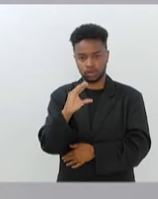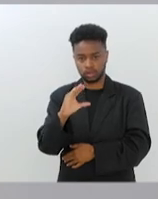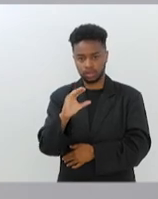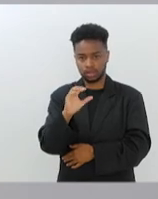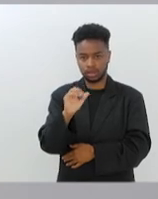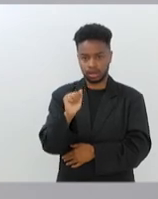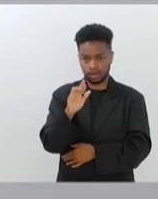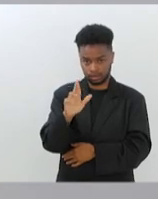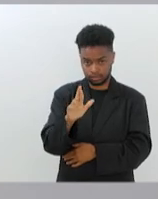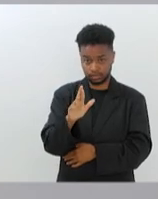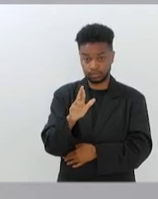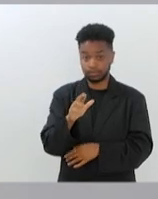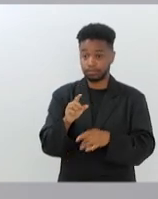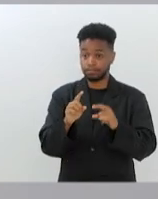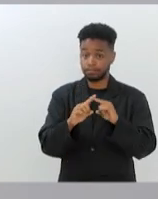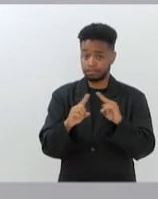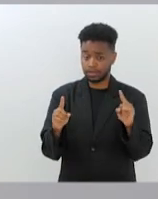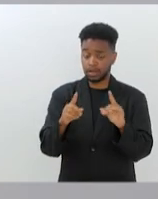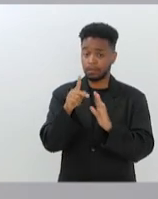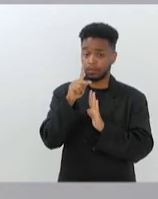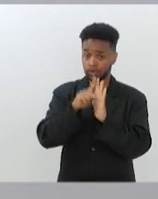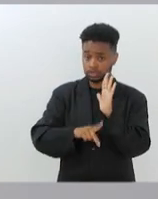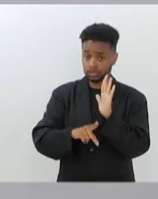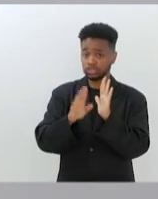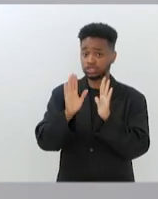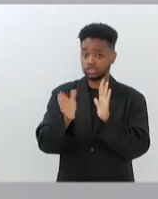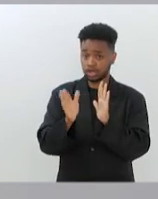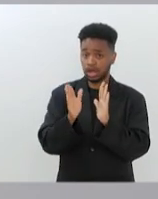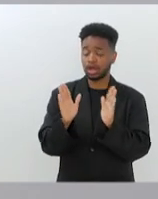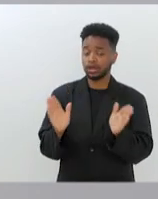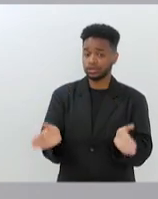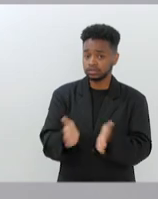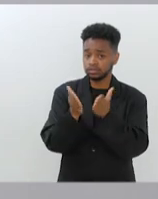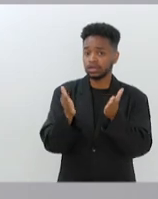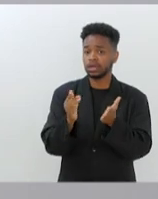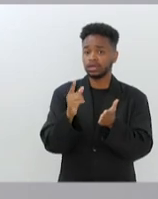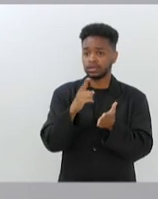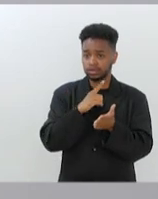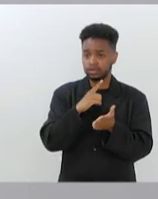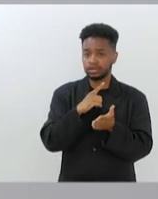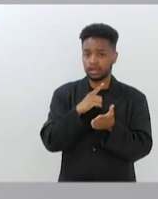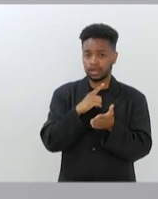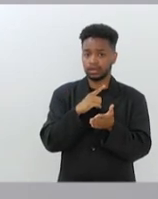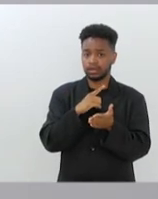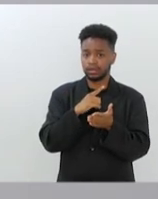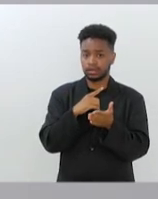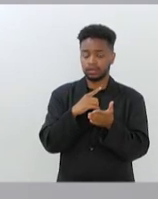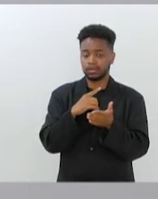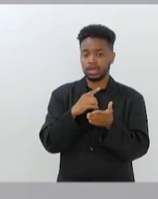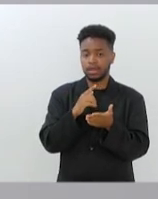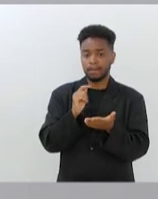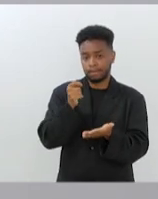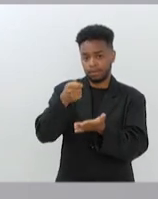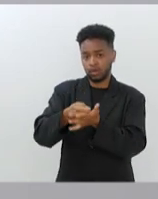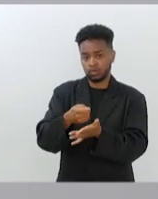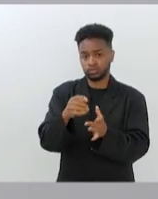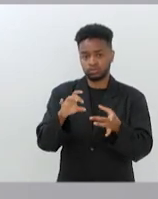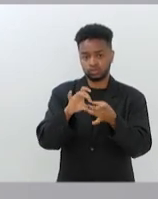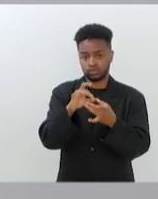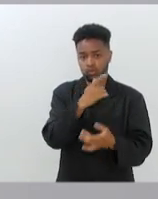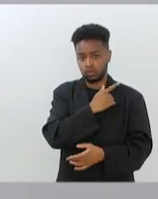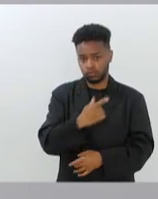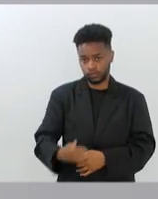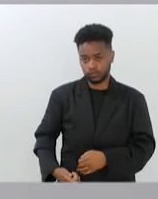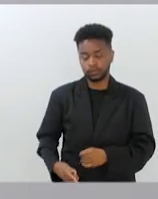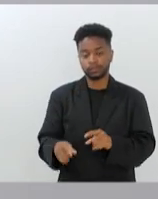car mesmo sendo um projeto já incentivado ou seja com renúncia de receita por parte do Governo do Estado do Rio de Janeiro Além